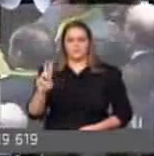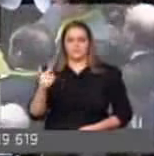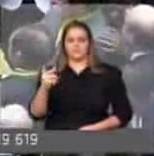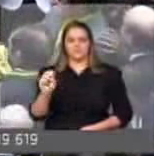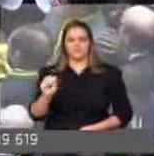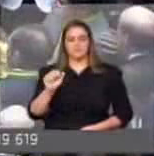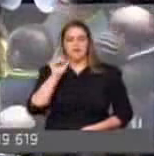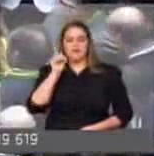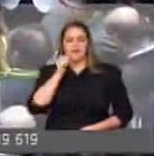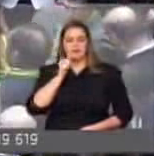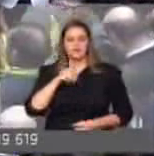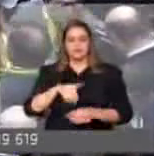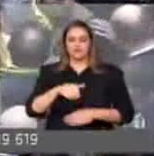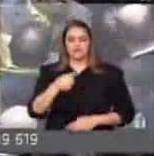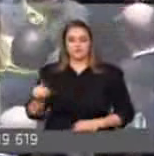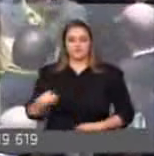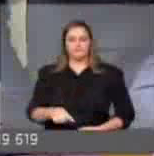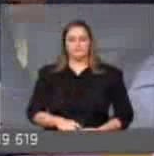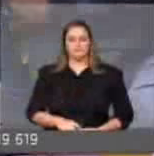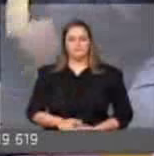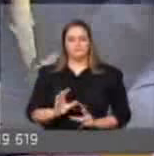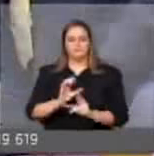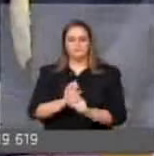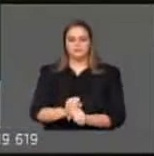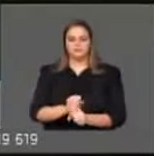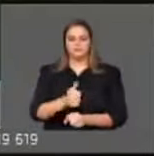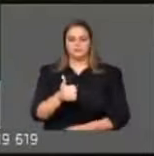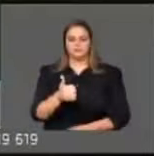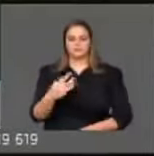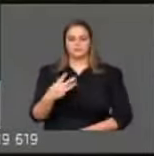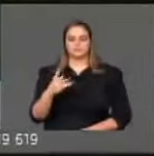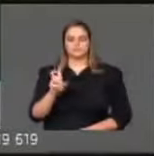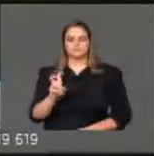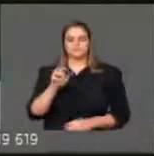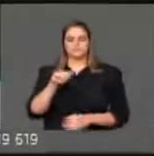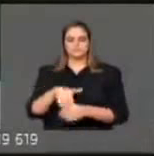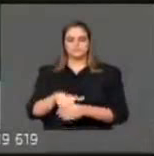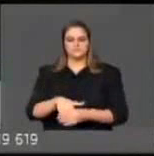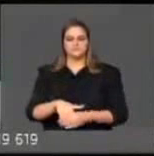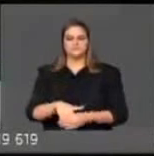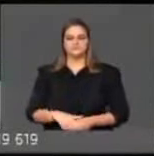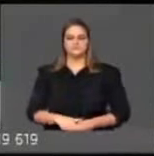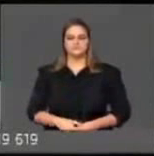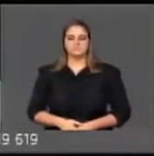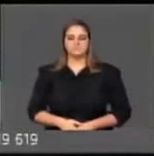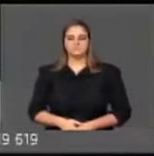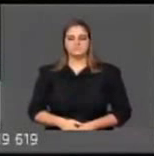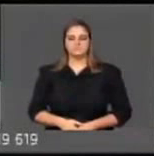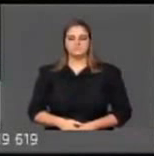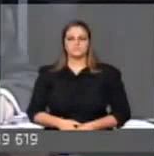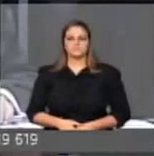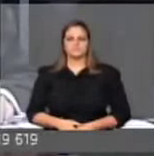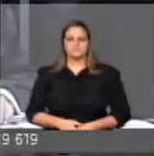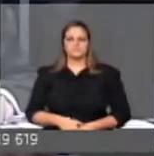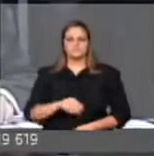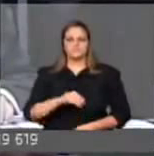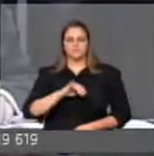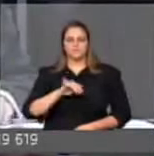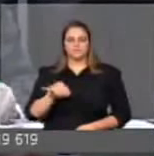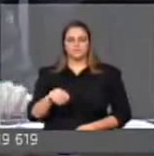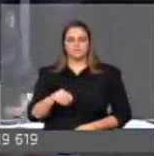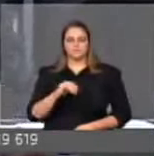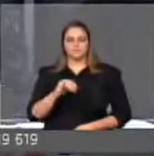de Alagoas, votou não, totalizando 135 votos contrários. Deputado JHC,